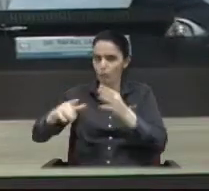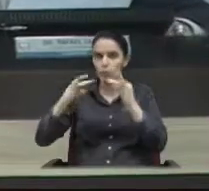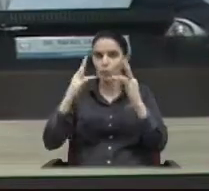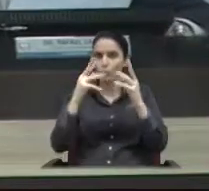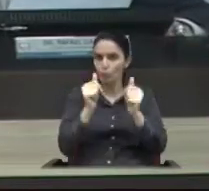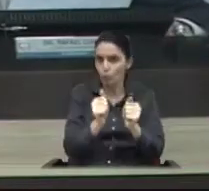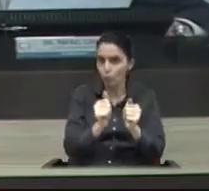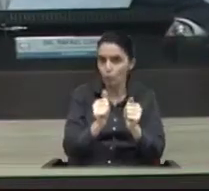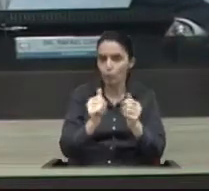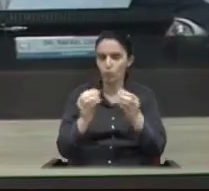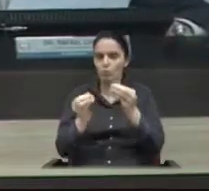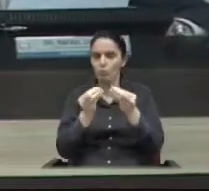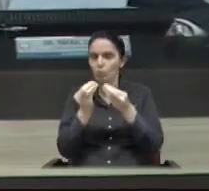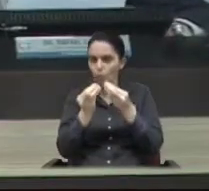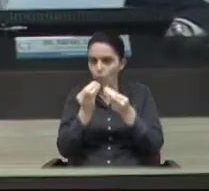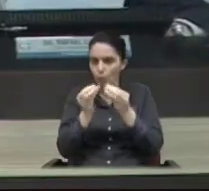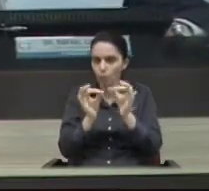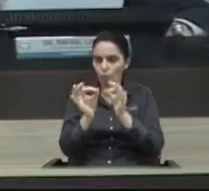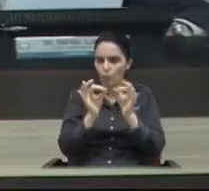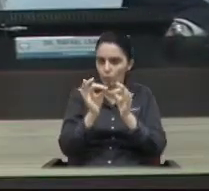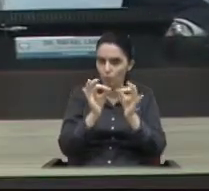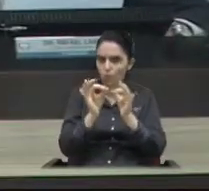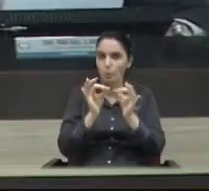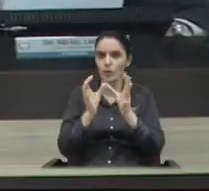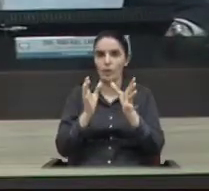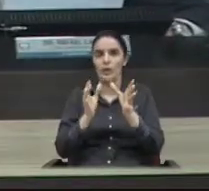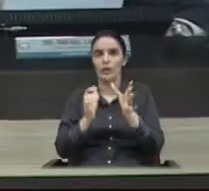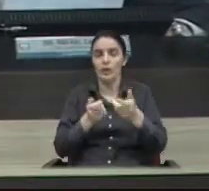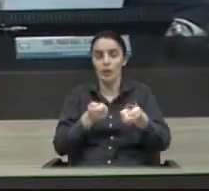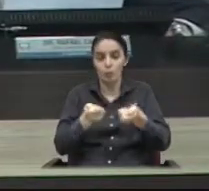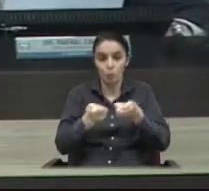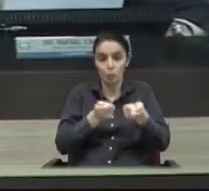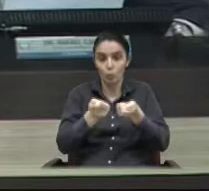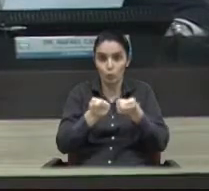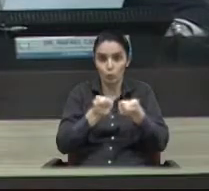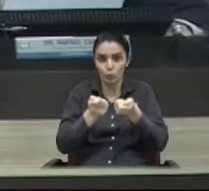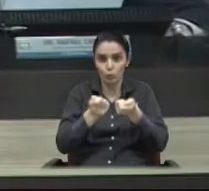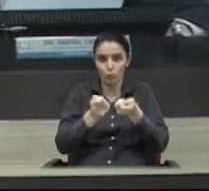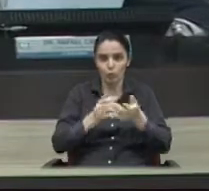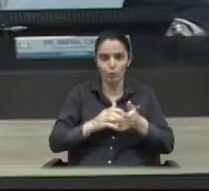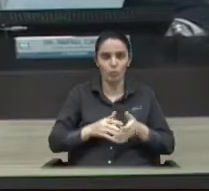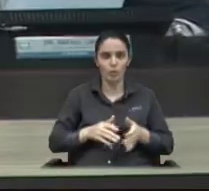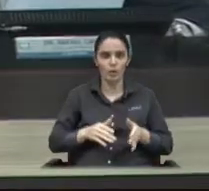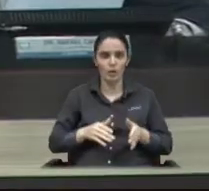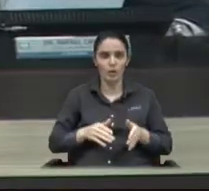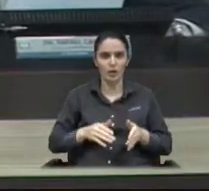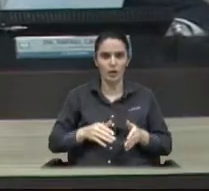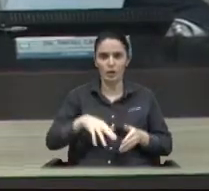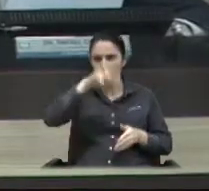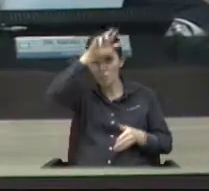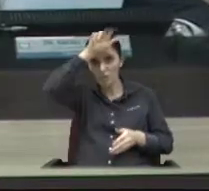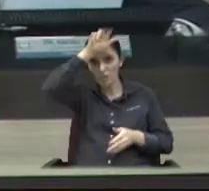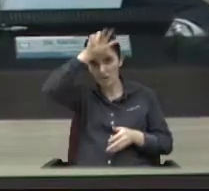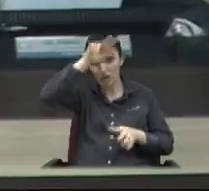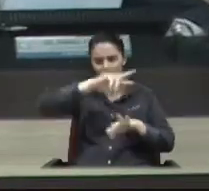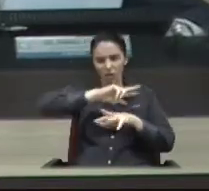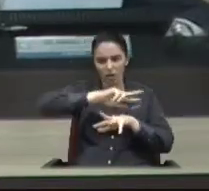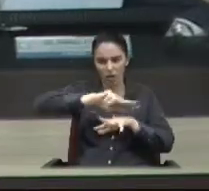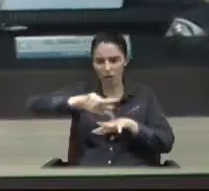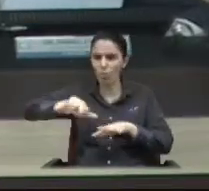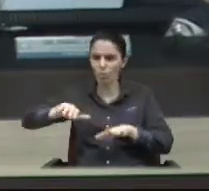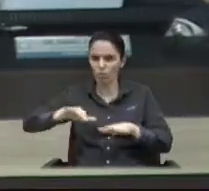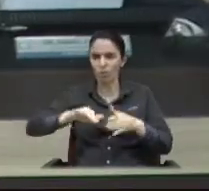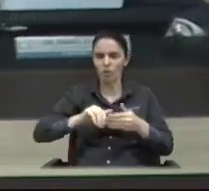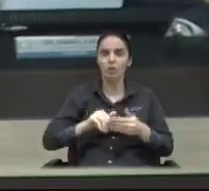regras e manipulação correta dos alimentos as regras do controle integrado de pragas necessários para a produção de alimentos da alimentação escolar no